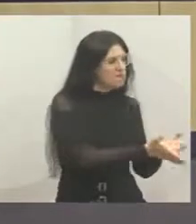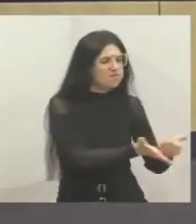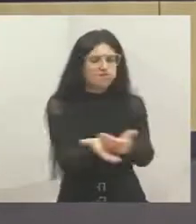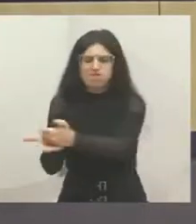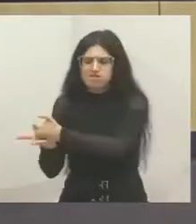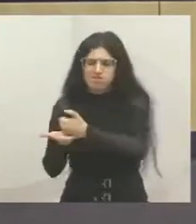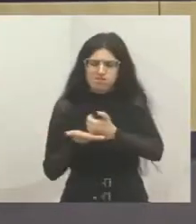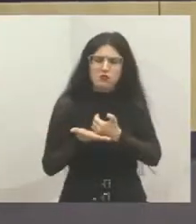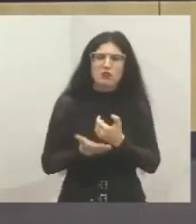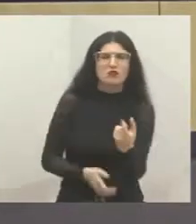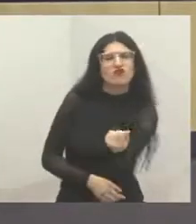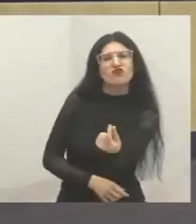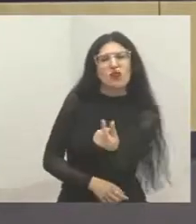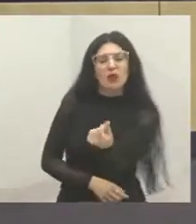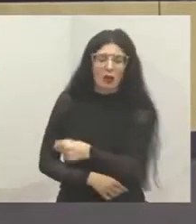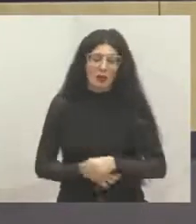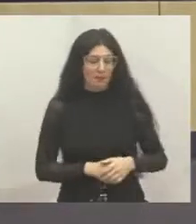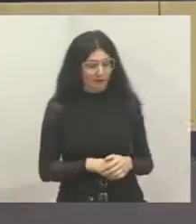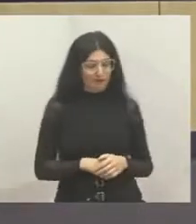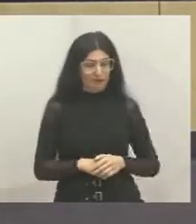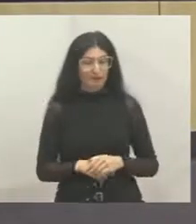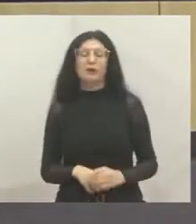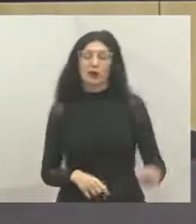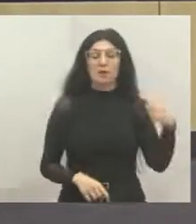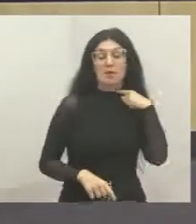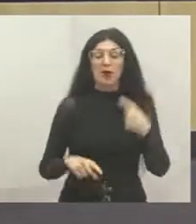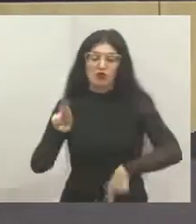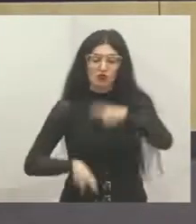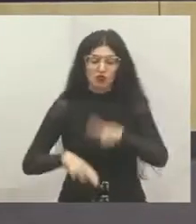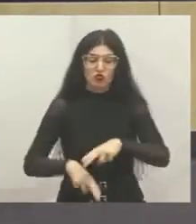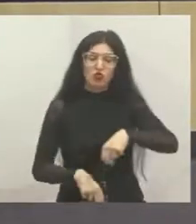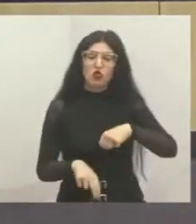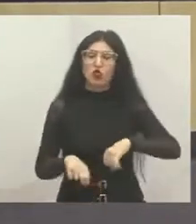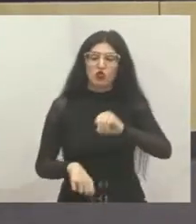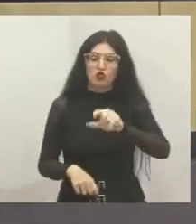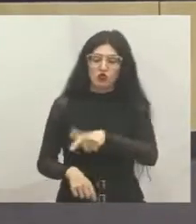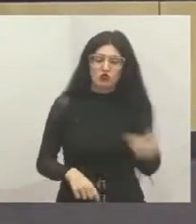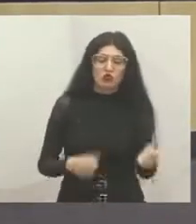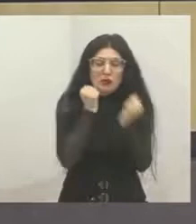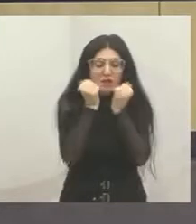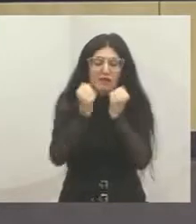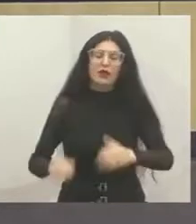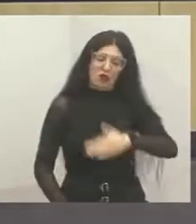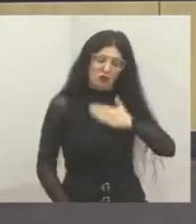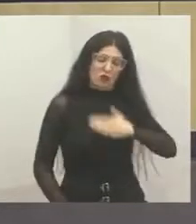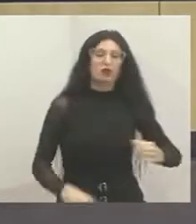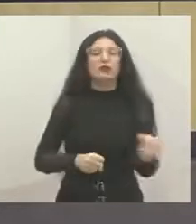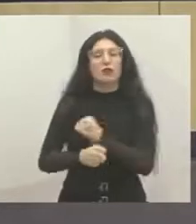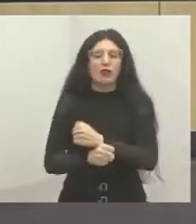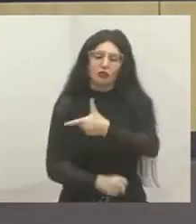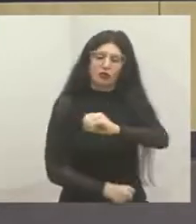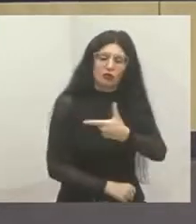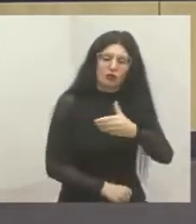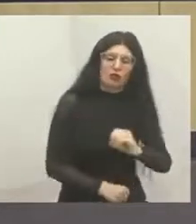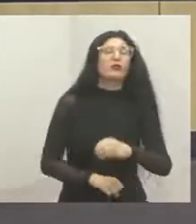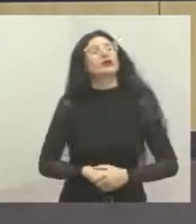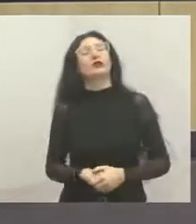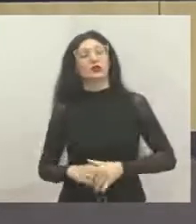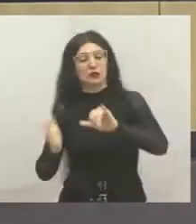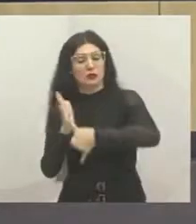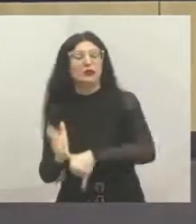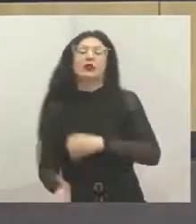fiscais referente ao quadrimestre maio, junho, julho e agosto de 2020, conforme edital